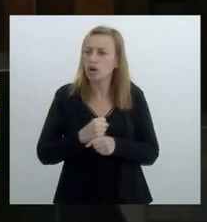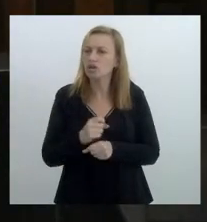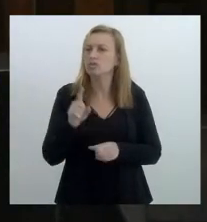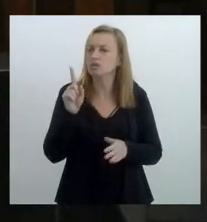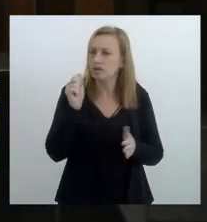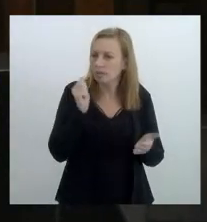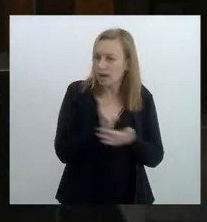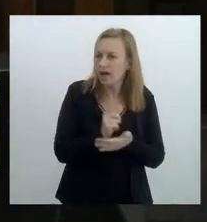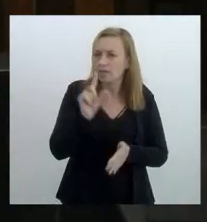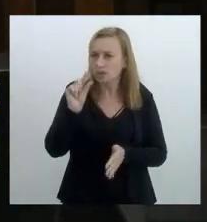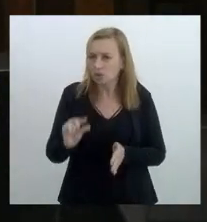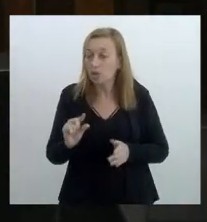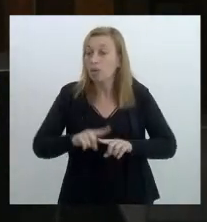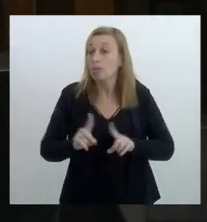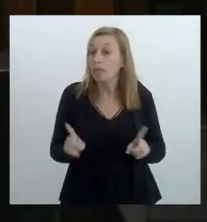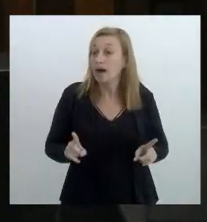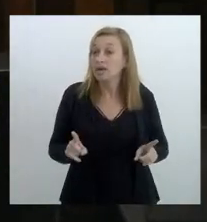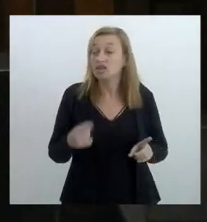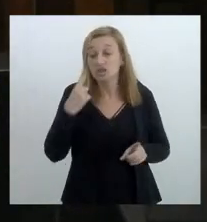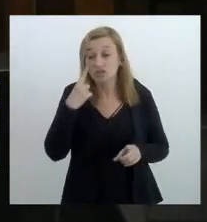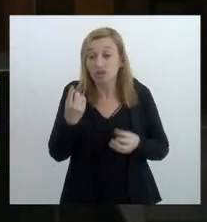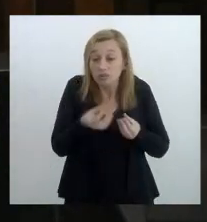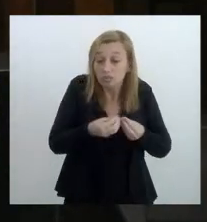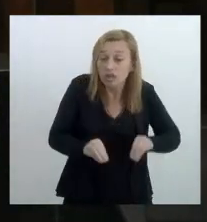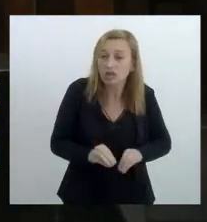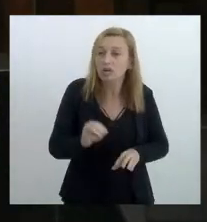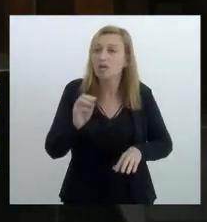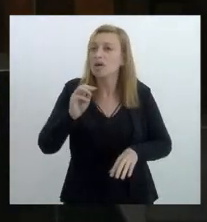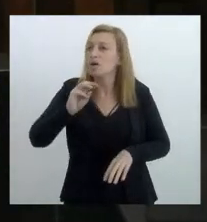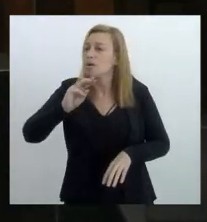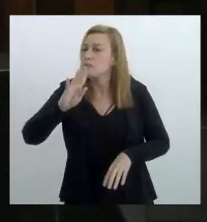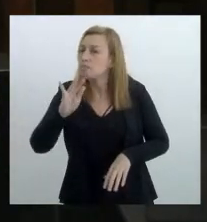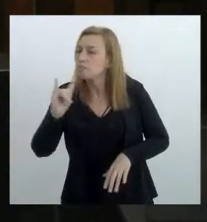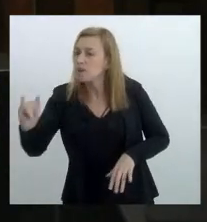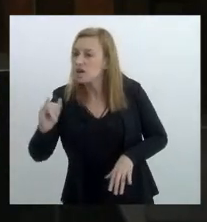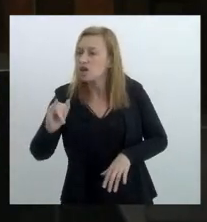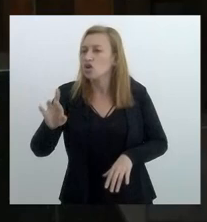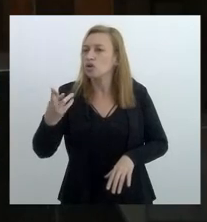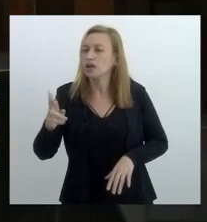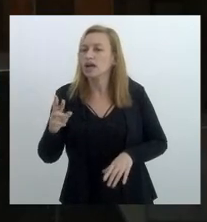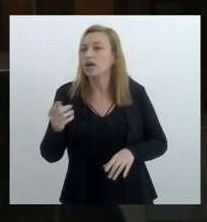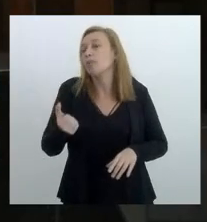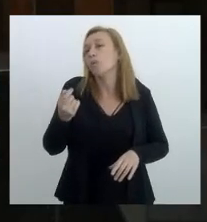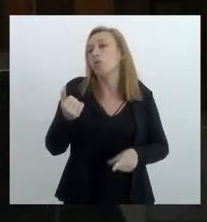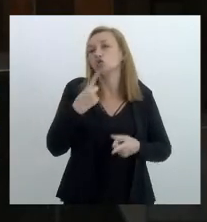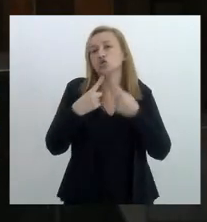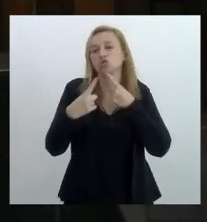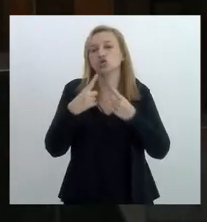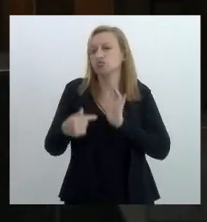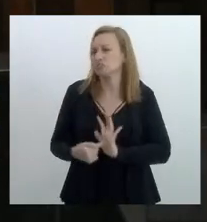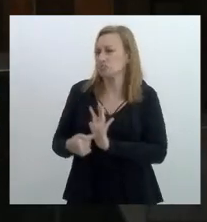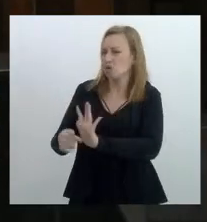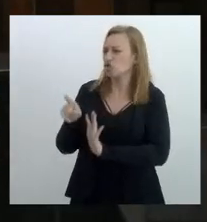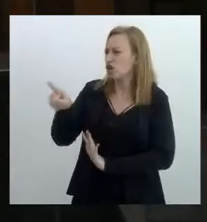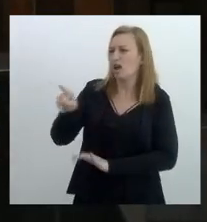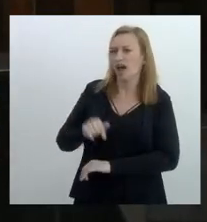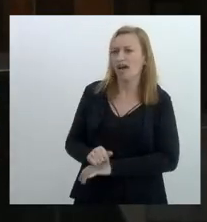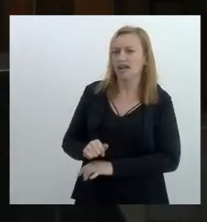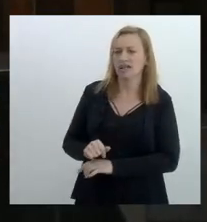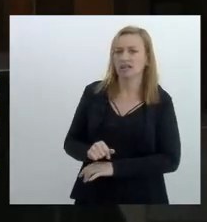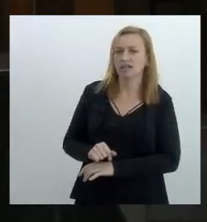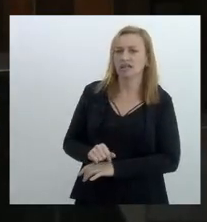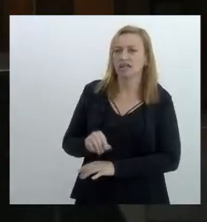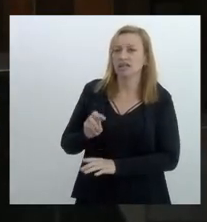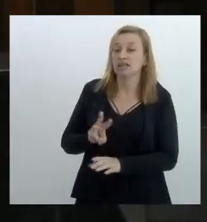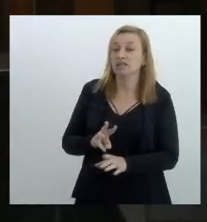também nessa casa. Nós estamos falando de prejuízos bilionários que são pouco discutidos porque não aparecem lá na tabela da